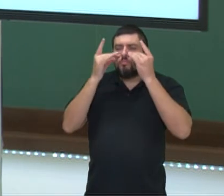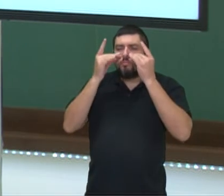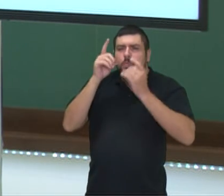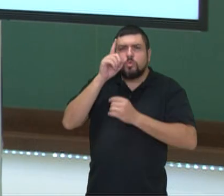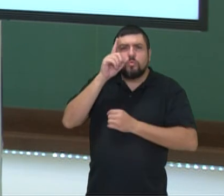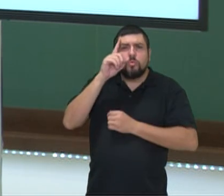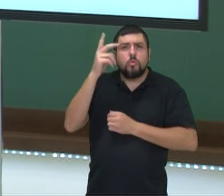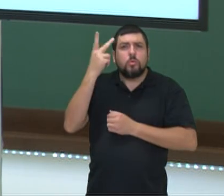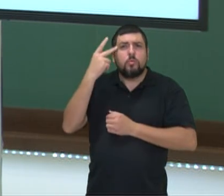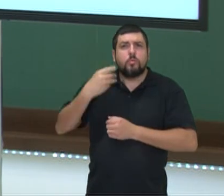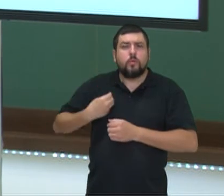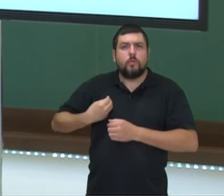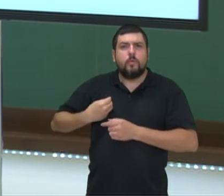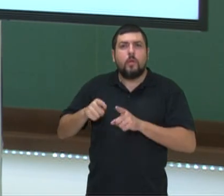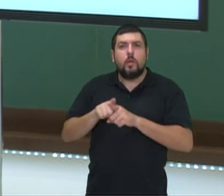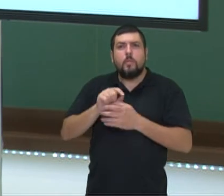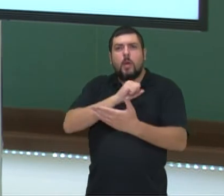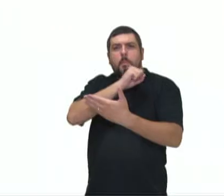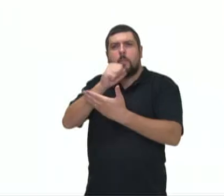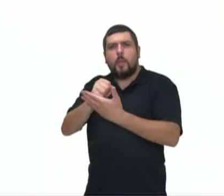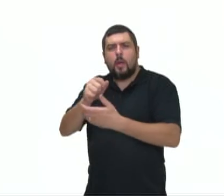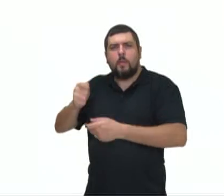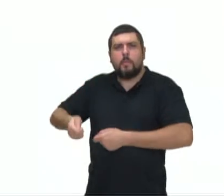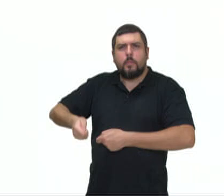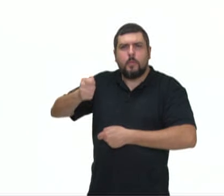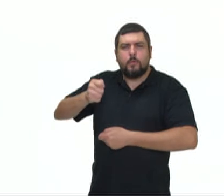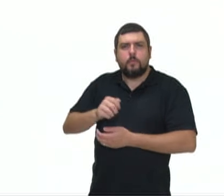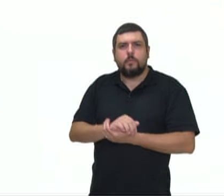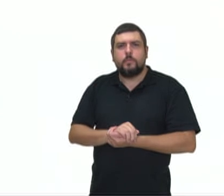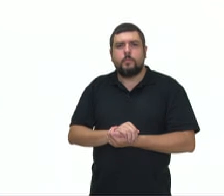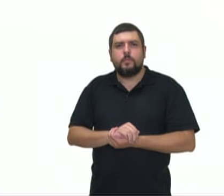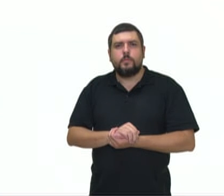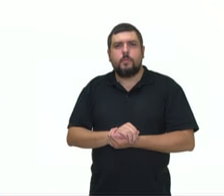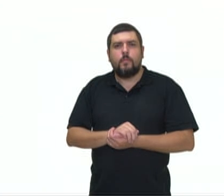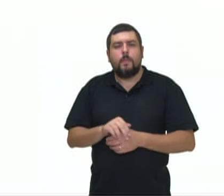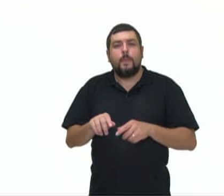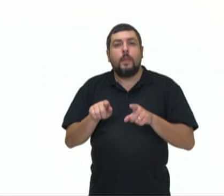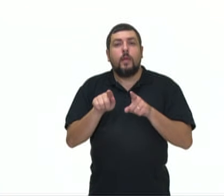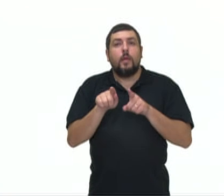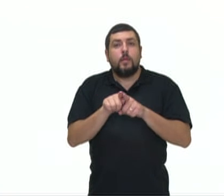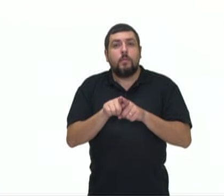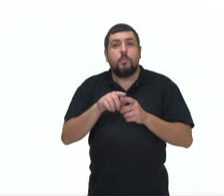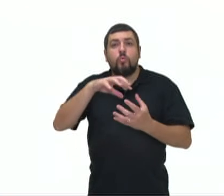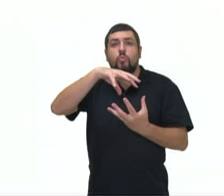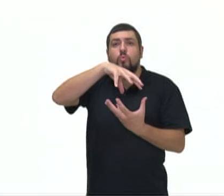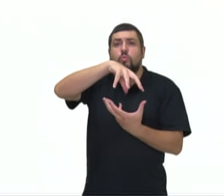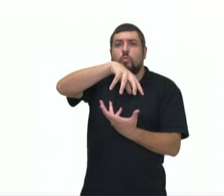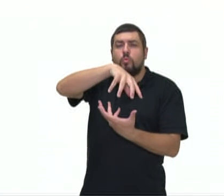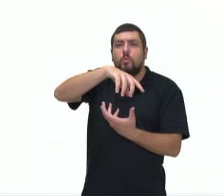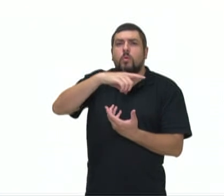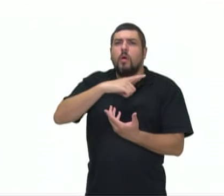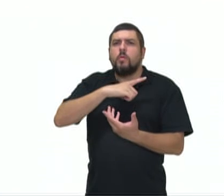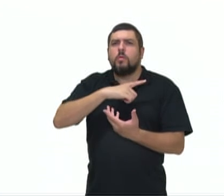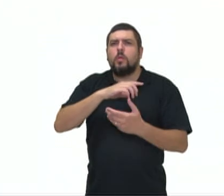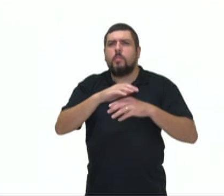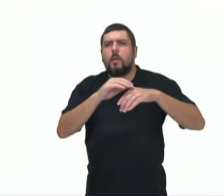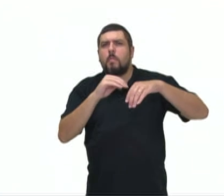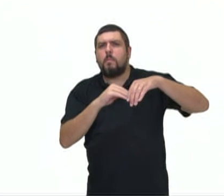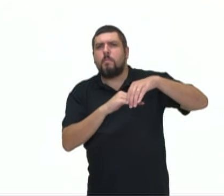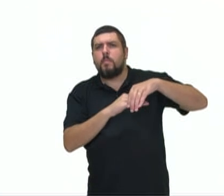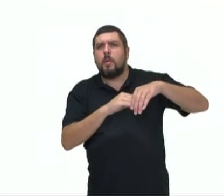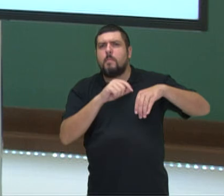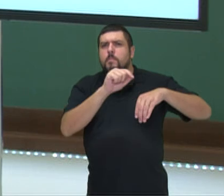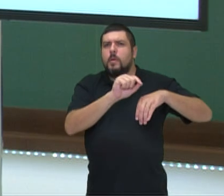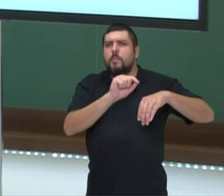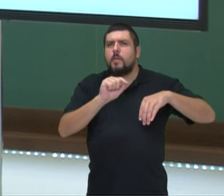pastoreio e outras atividades. Vários sítios arqueológicos ao redor do mundo. Vimos aí, né, na França, na